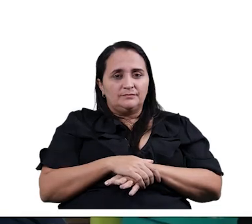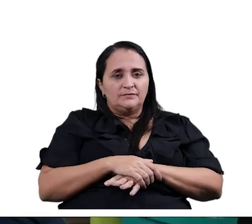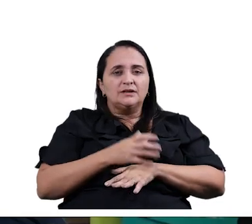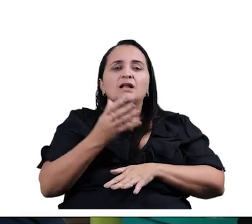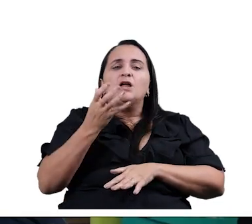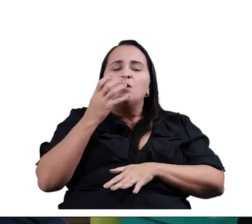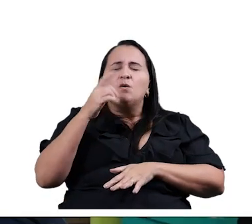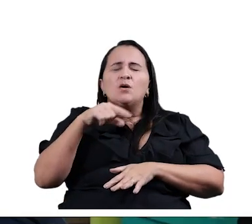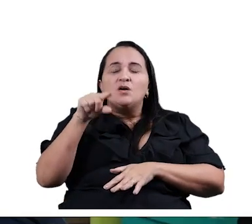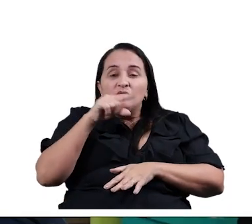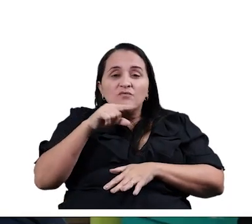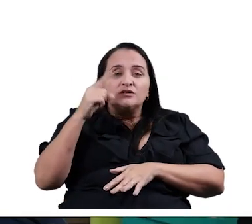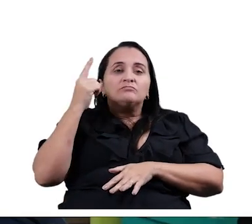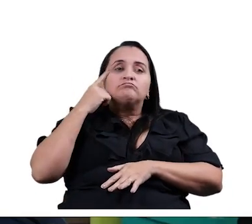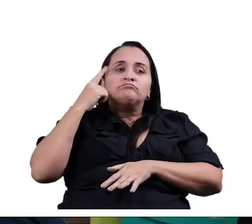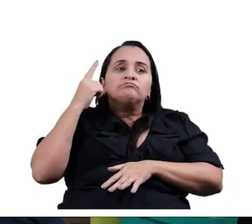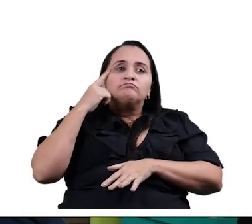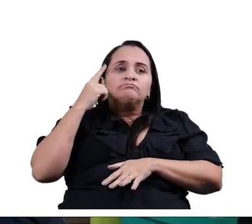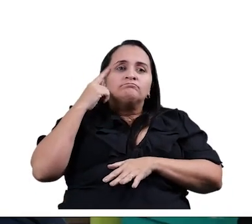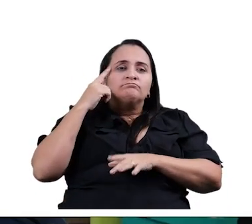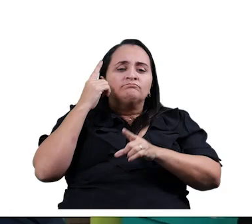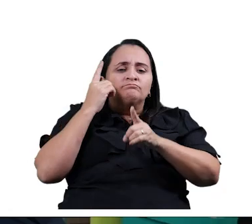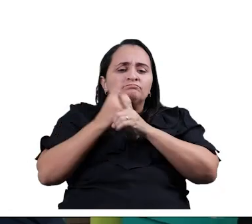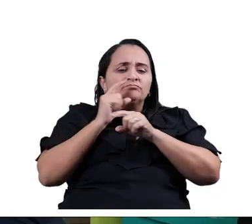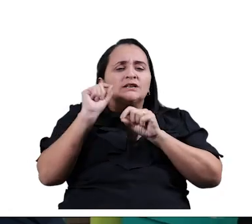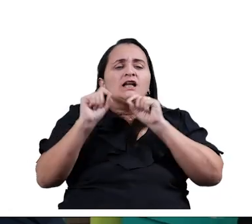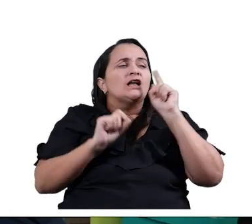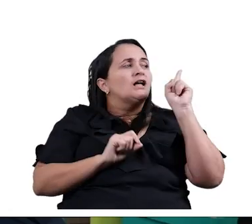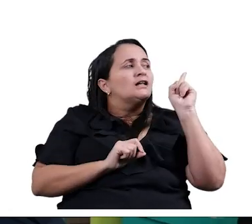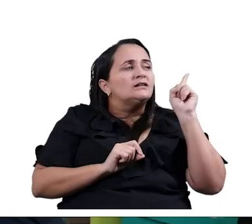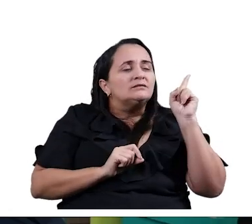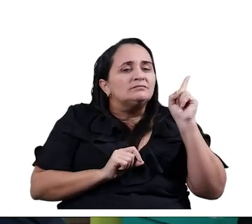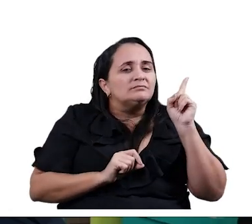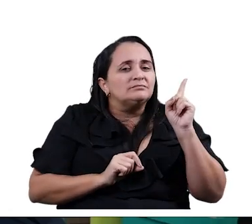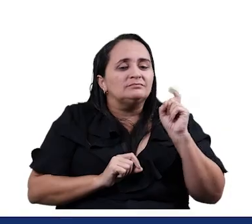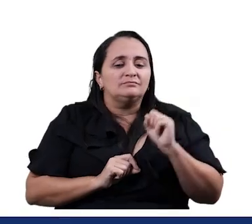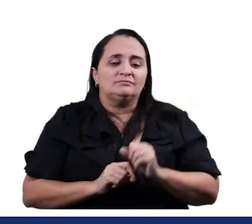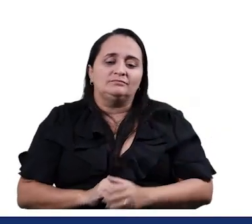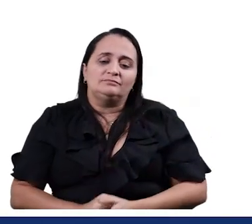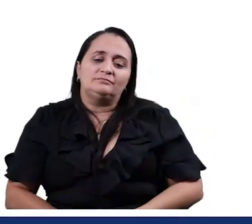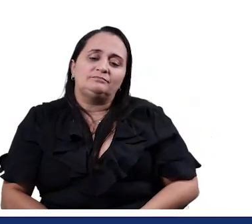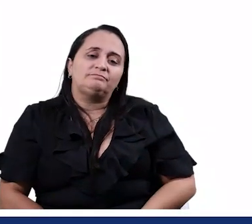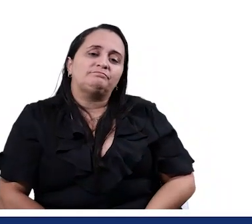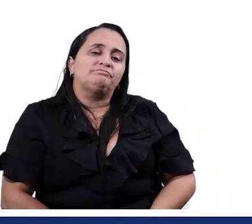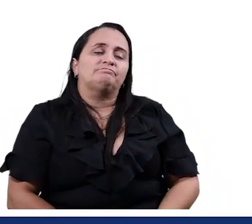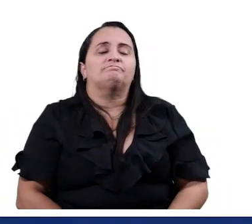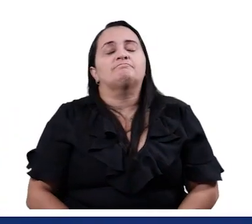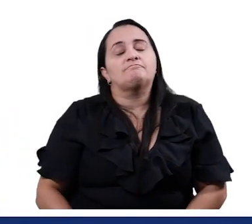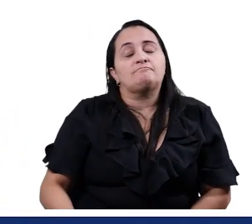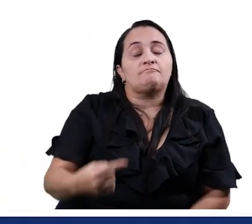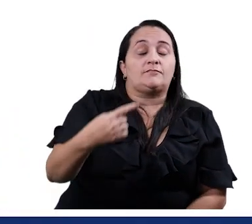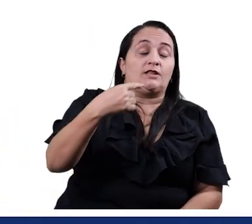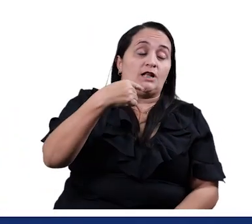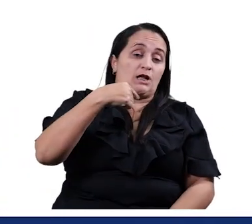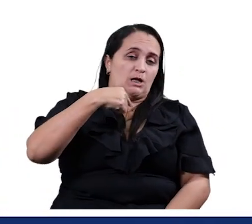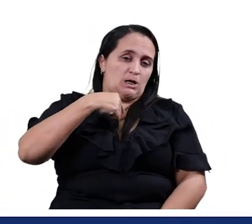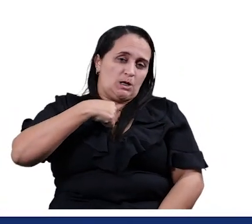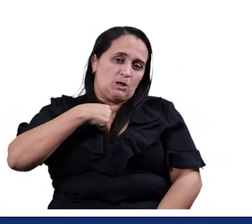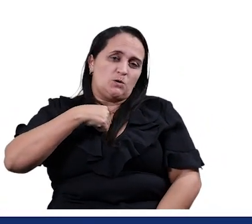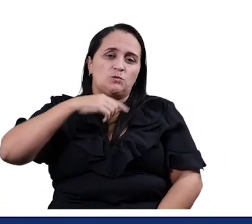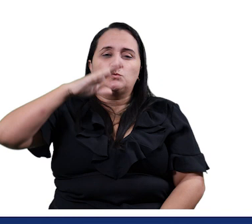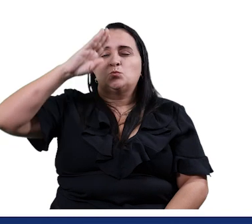Quero que você tente descobrir quem é essa pessoa, tá? Eu sou